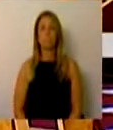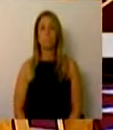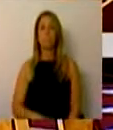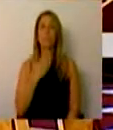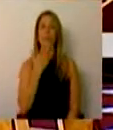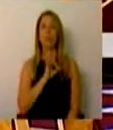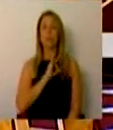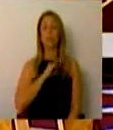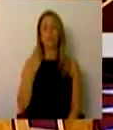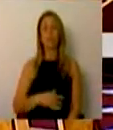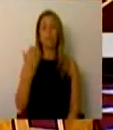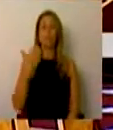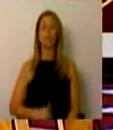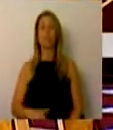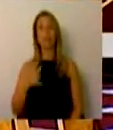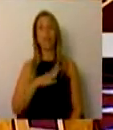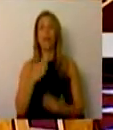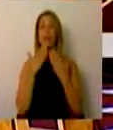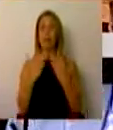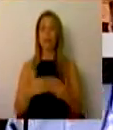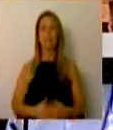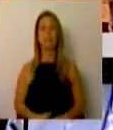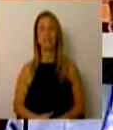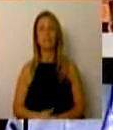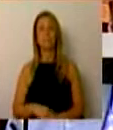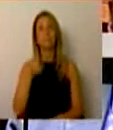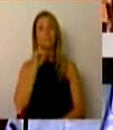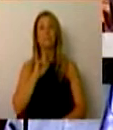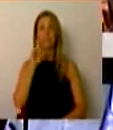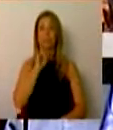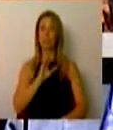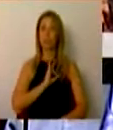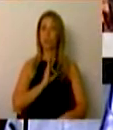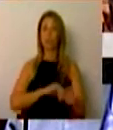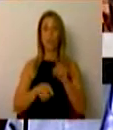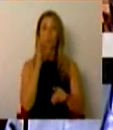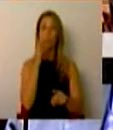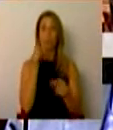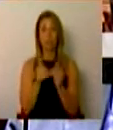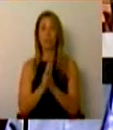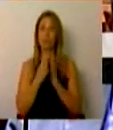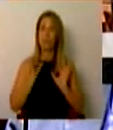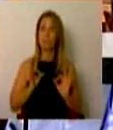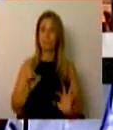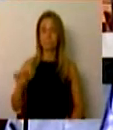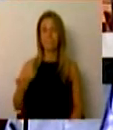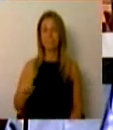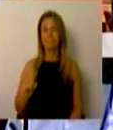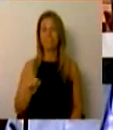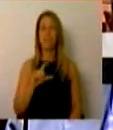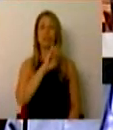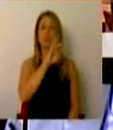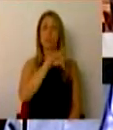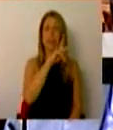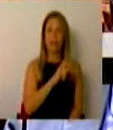Muito obrigado, Sr. Presidente. Queria agradecer às senhoras deputadas, sim, são todas senhoras deputadas, Susana